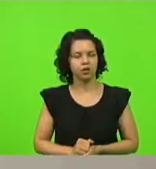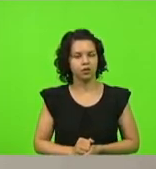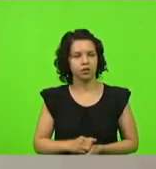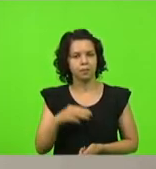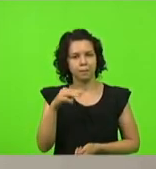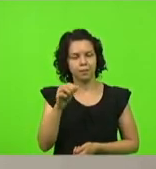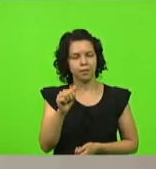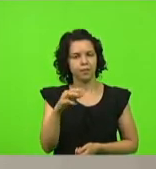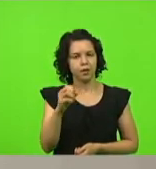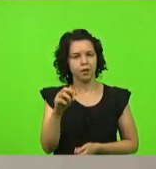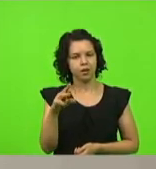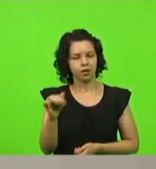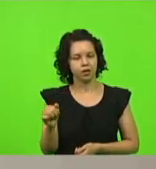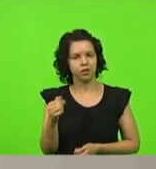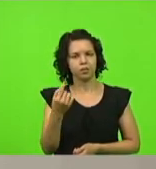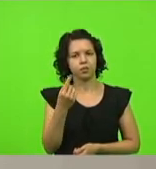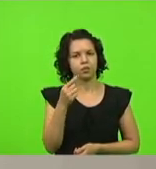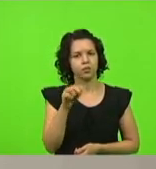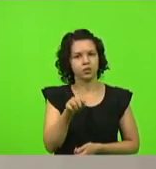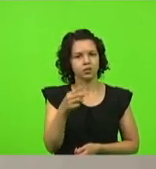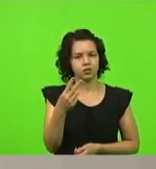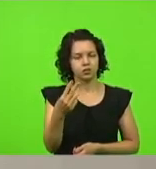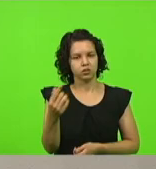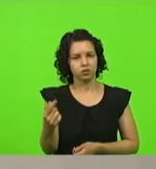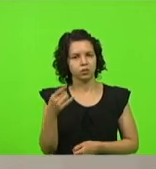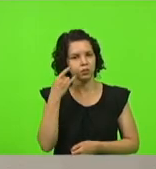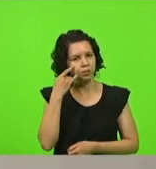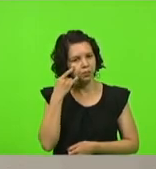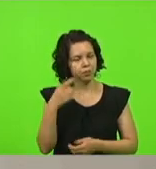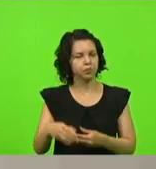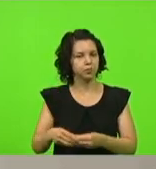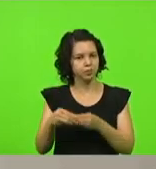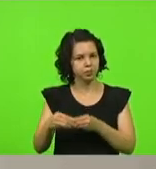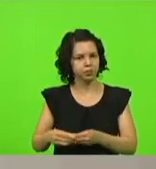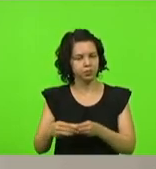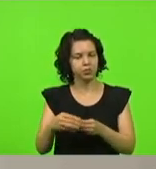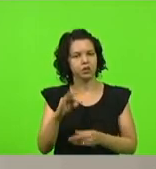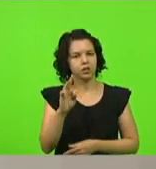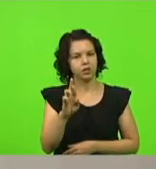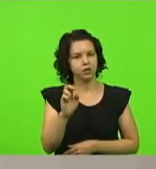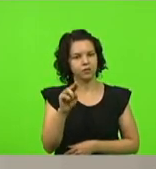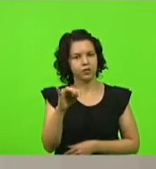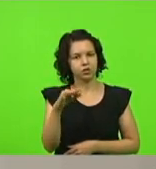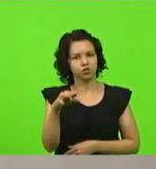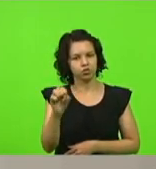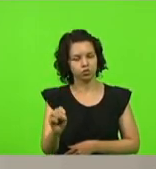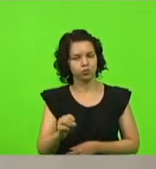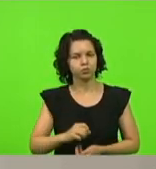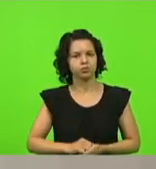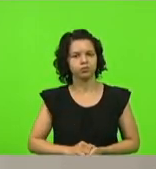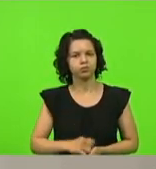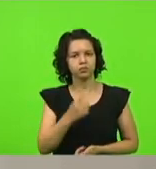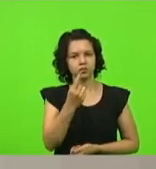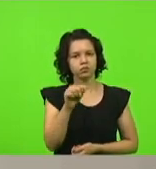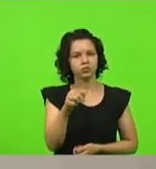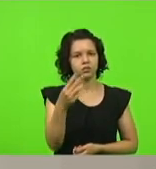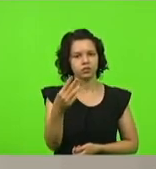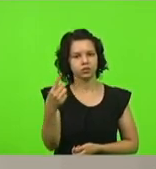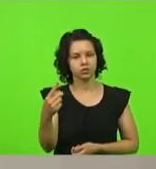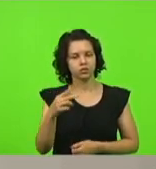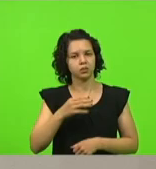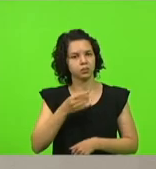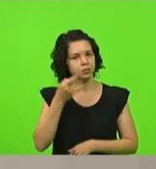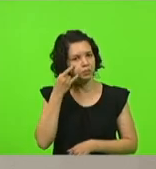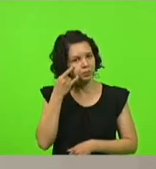Macari, moção 1131, autor deputado Mauro de Nadal, cumprimentando a empresa Treviso Filial. Moção 1132, autor deputado Mauro de